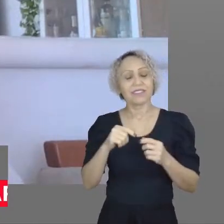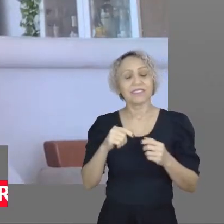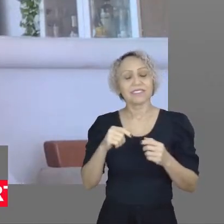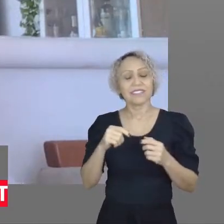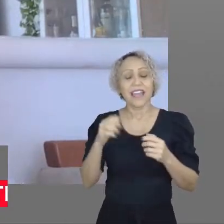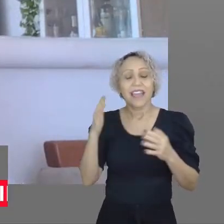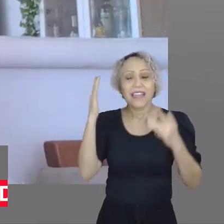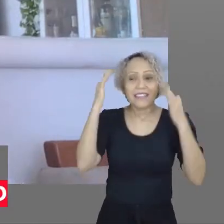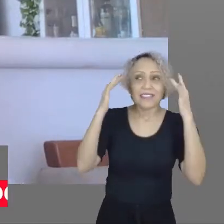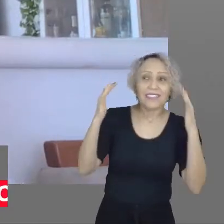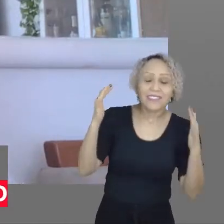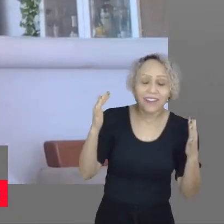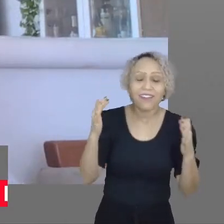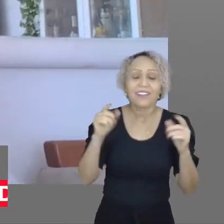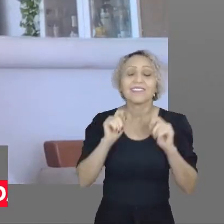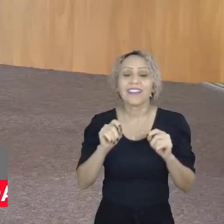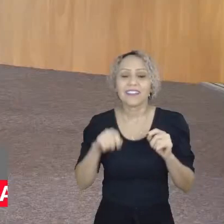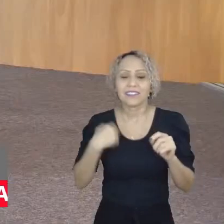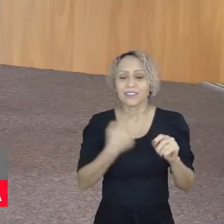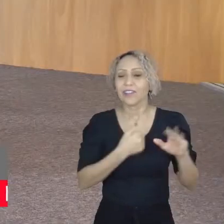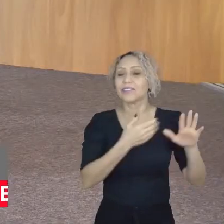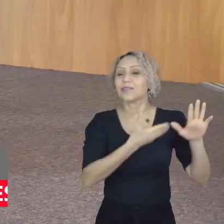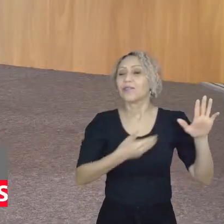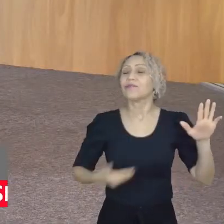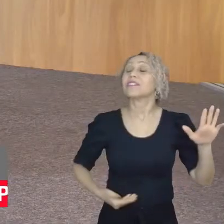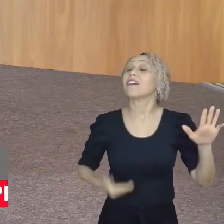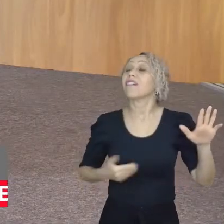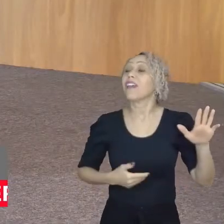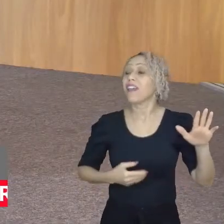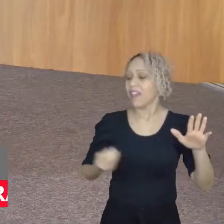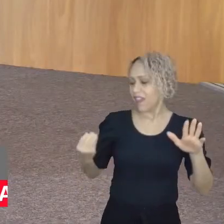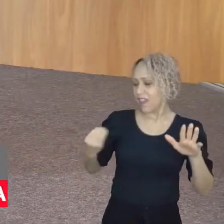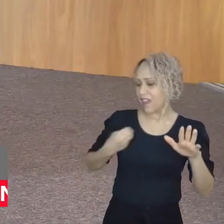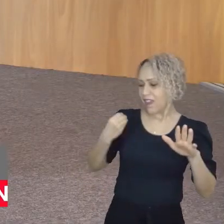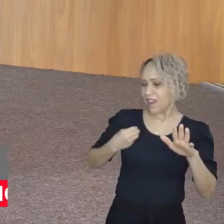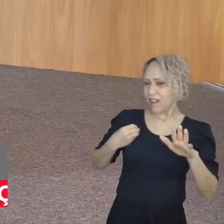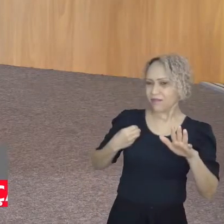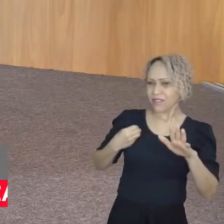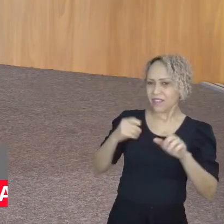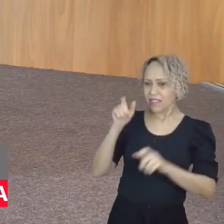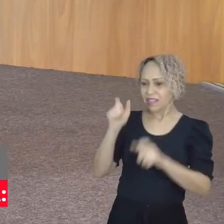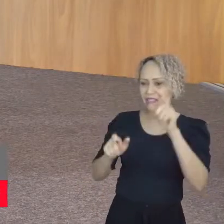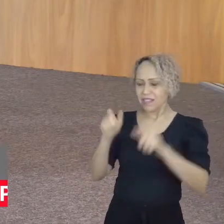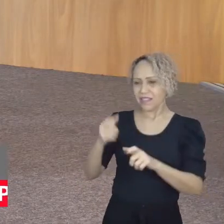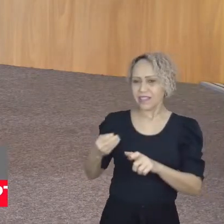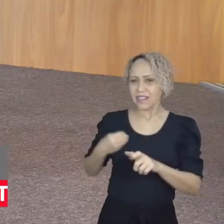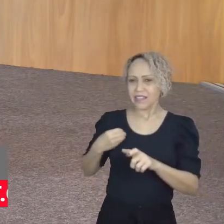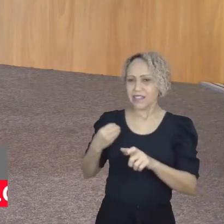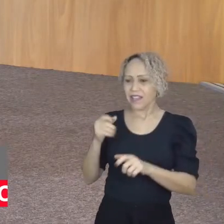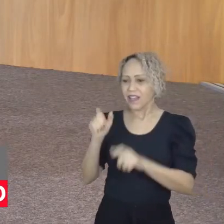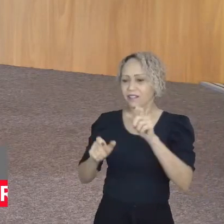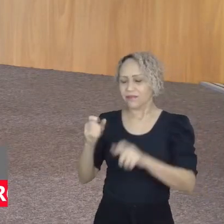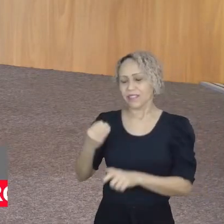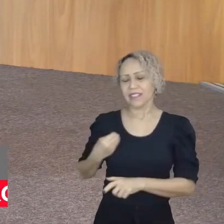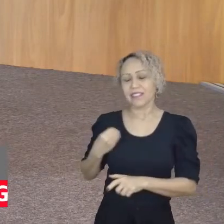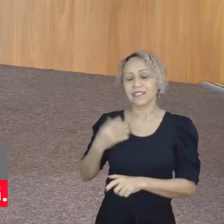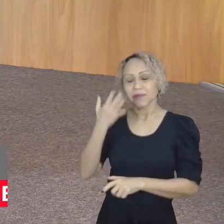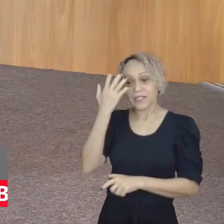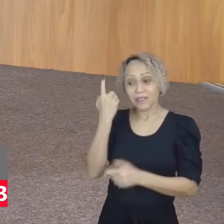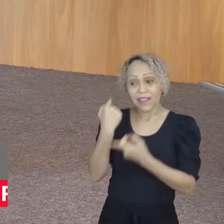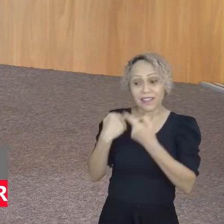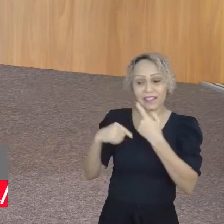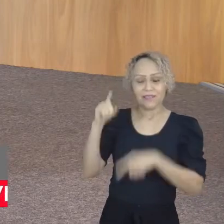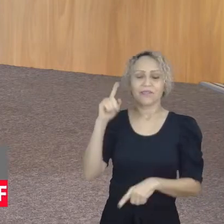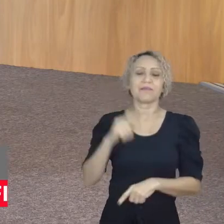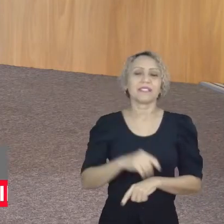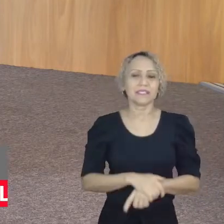governo, que é transformar a vida das pessoas. Maravilha, Vivi. Eu queria que você finalizasse cheiro para fazendo... todo mundo que me saudou, né, gente? Um beijo